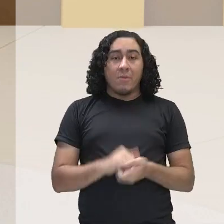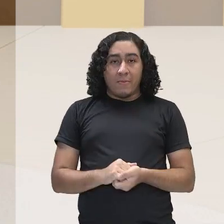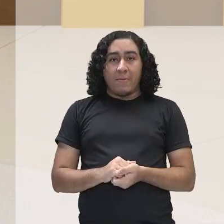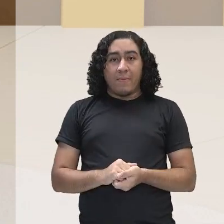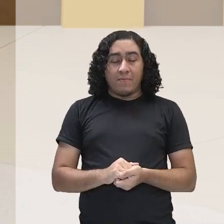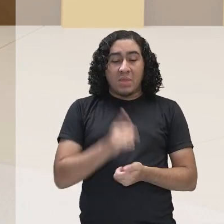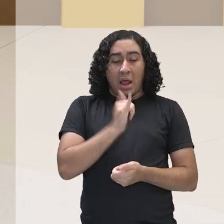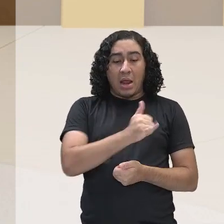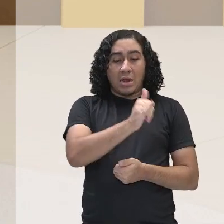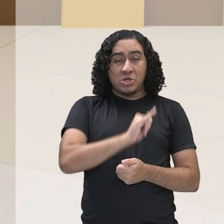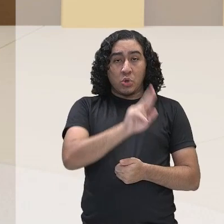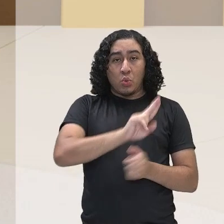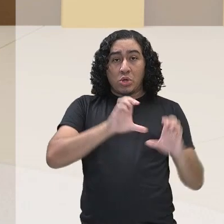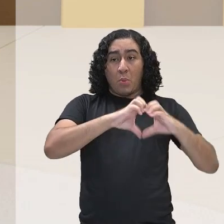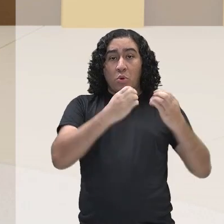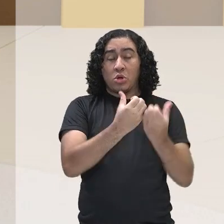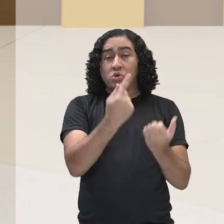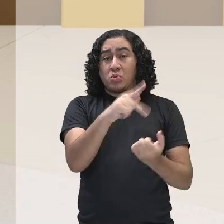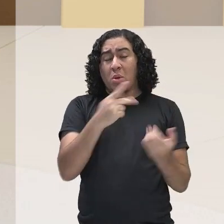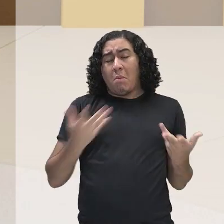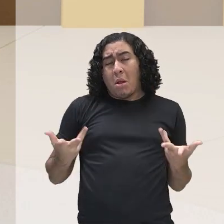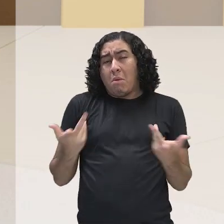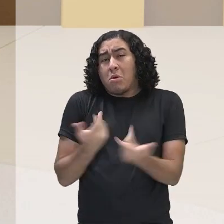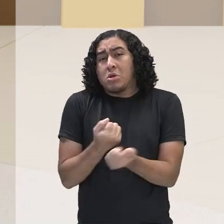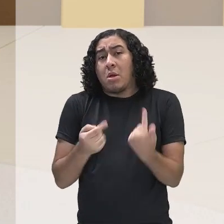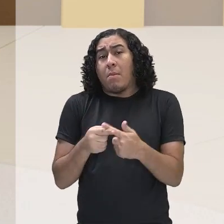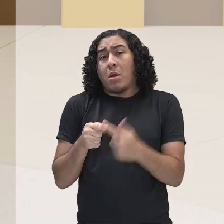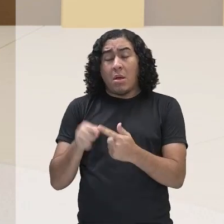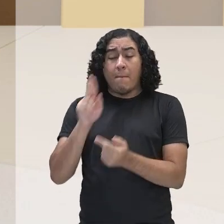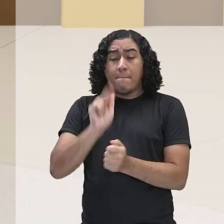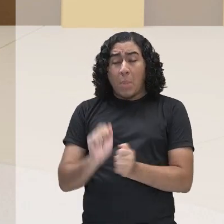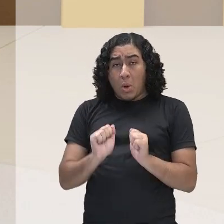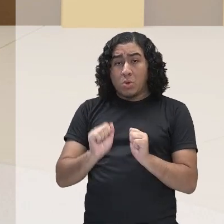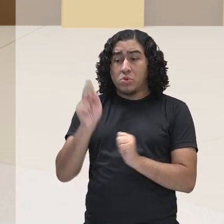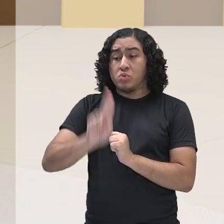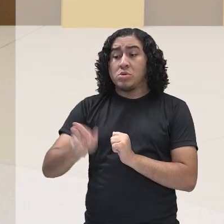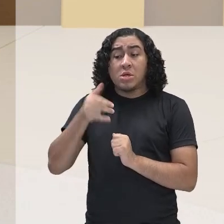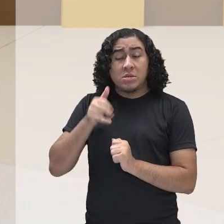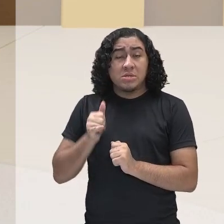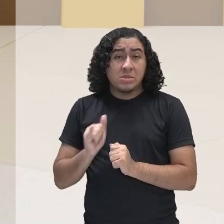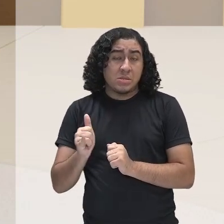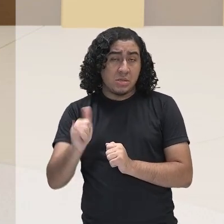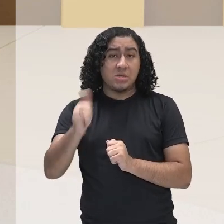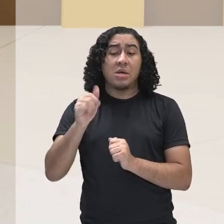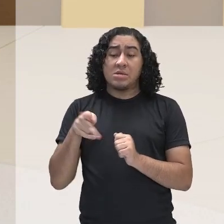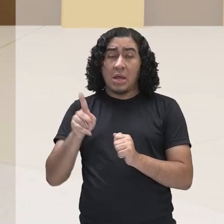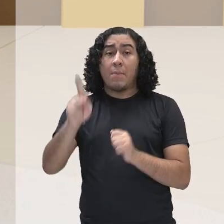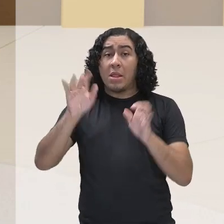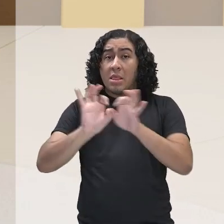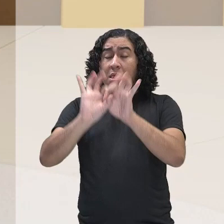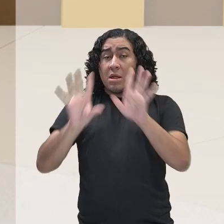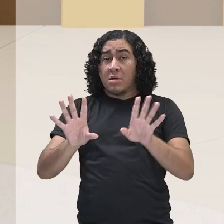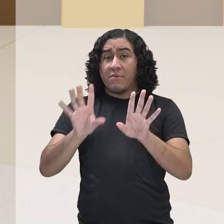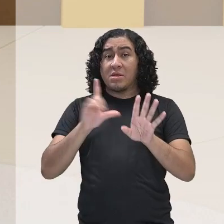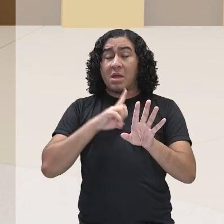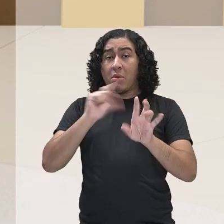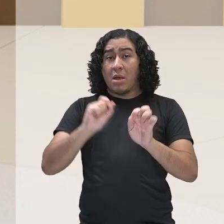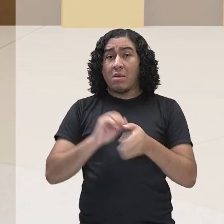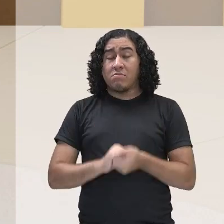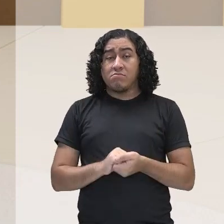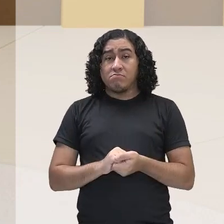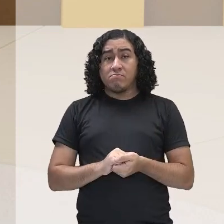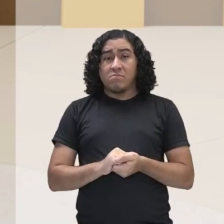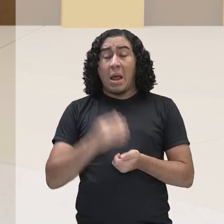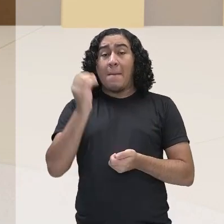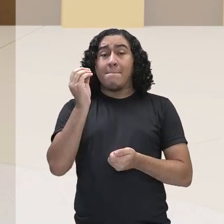elas são maravilhosas, primeiro porque são inesgotáveis, né? E elas têm aí um impacto ambiental reduzido, uma